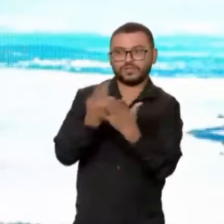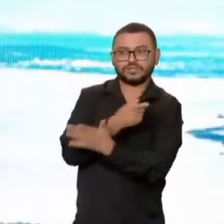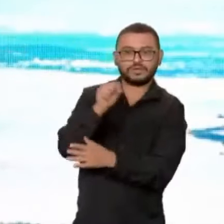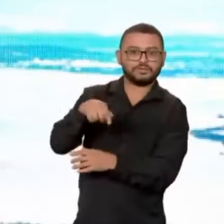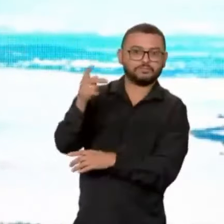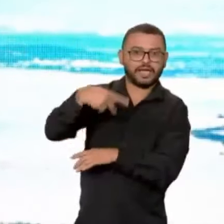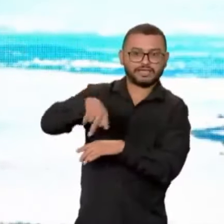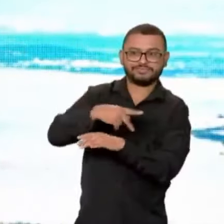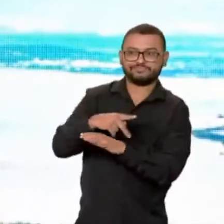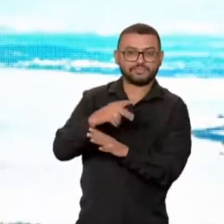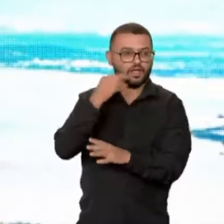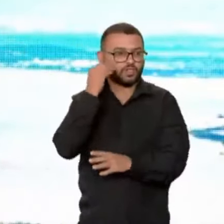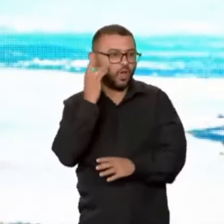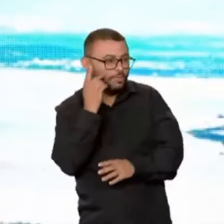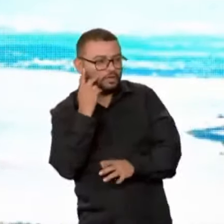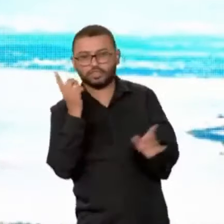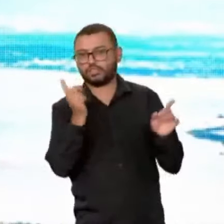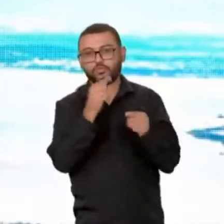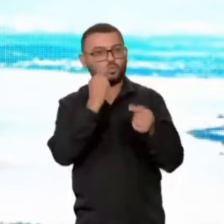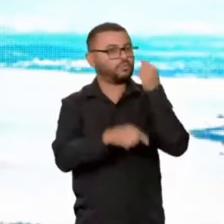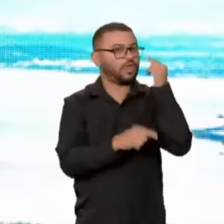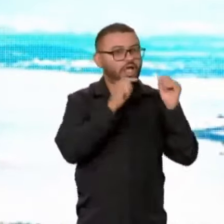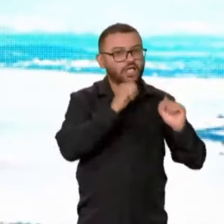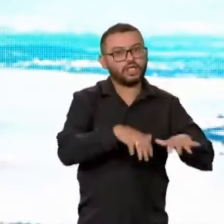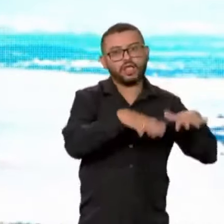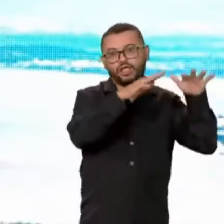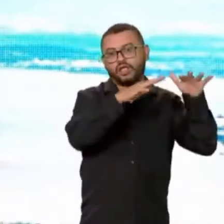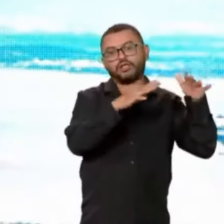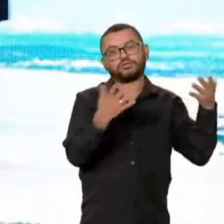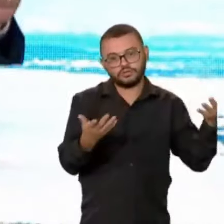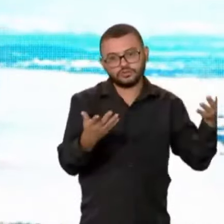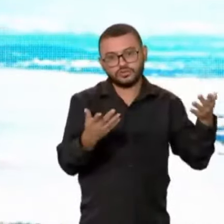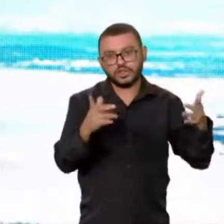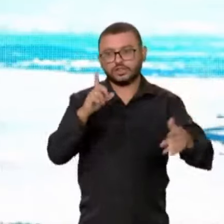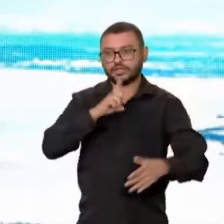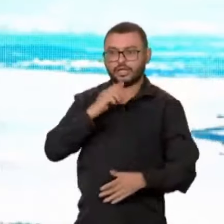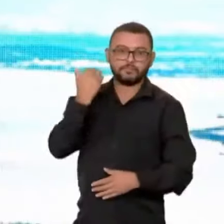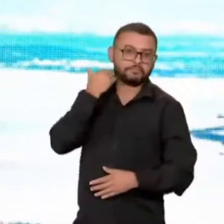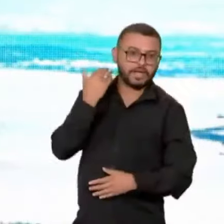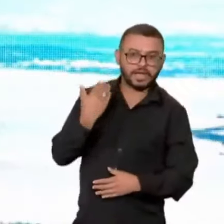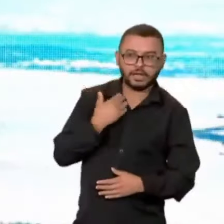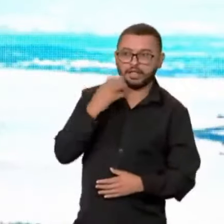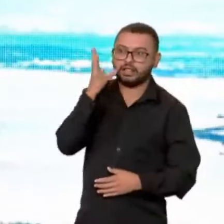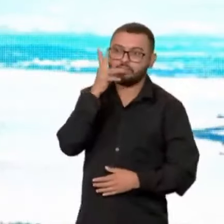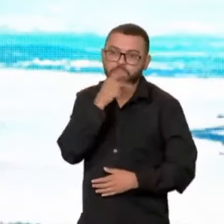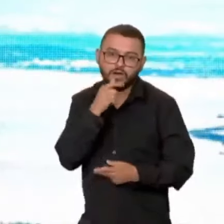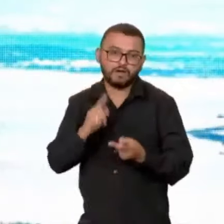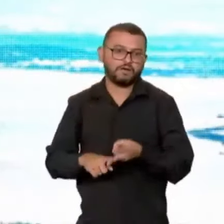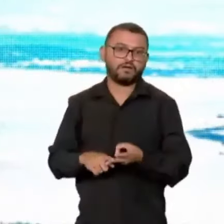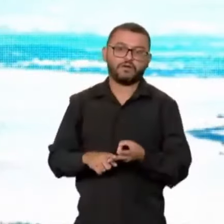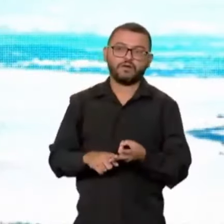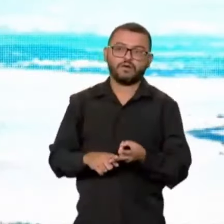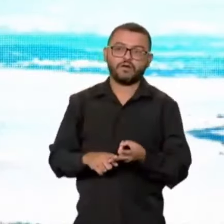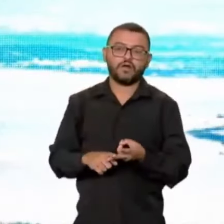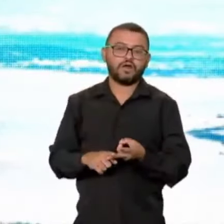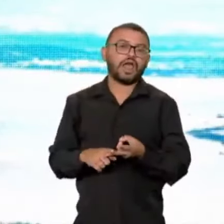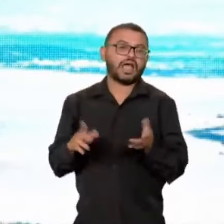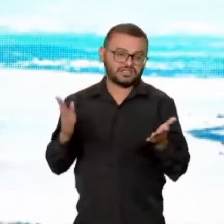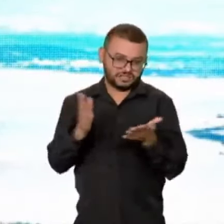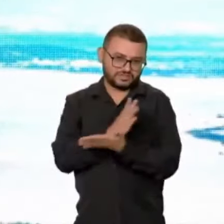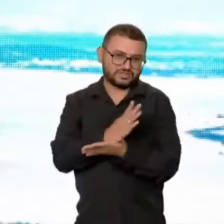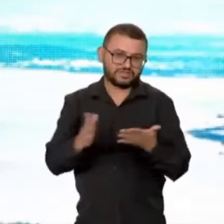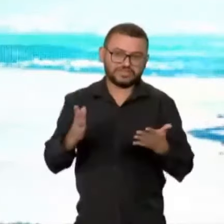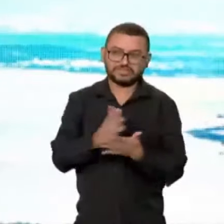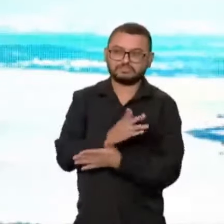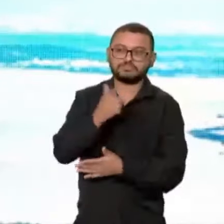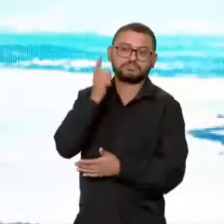nesse país. Sabe que um processo emperra, sabe, num banco, porque o banco entendeu que não era, tá assim,